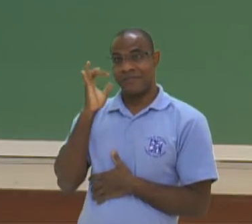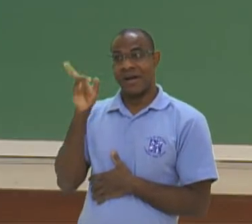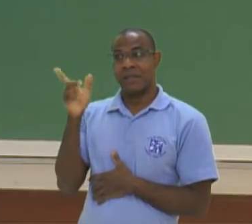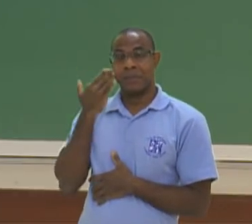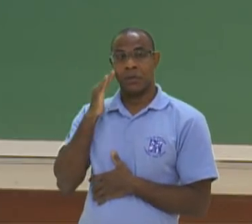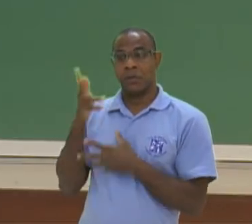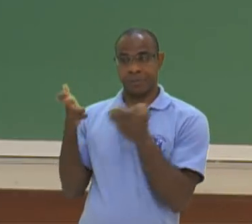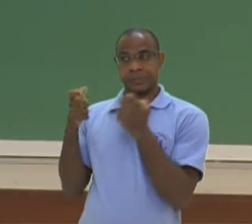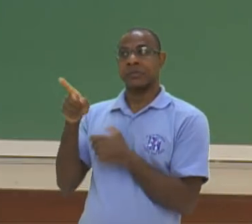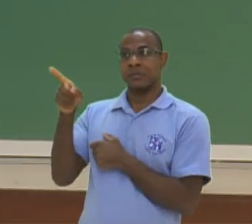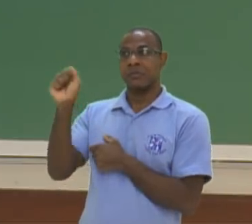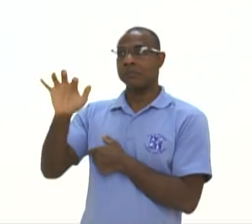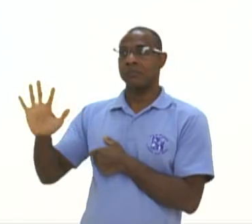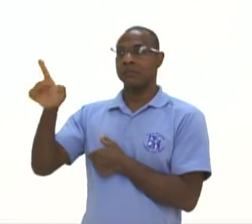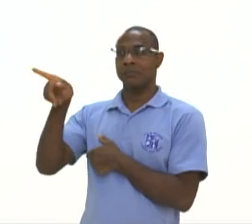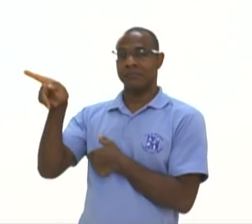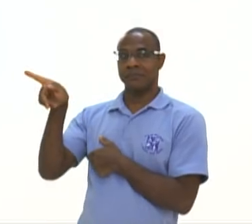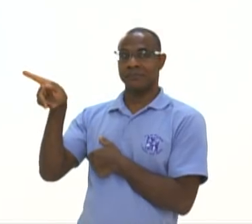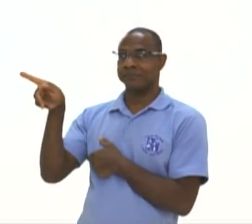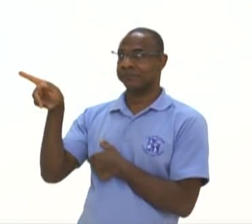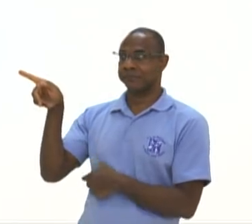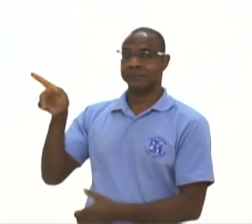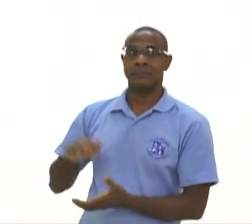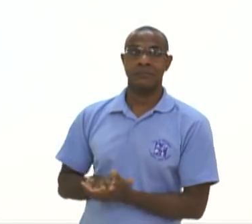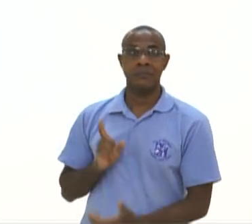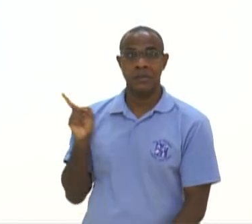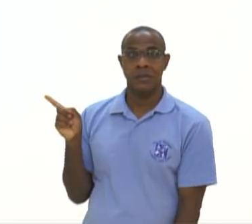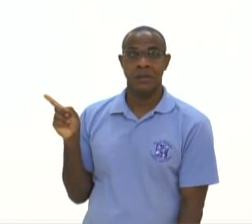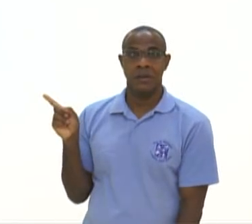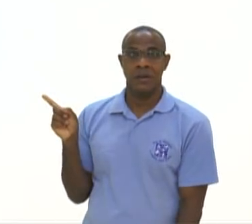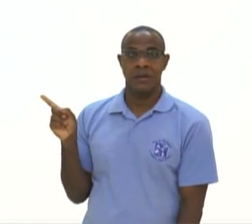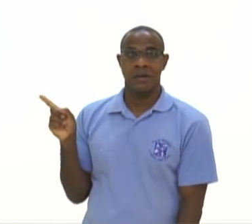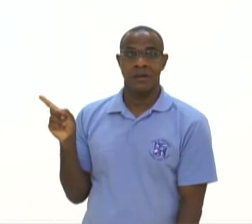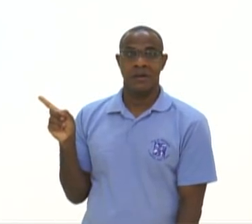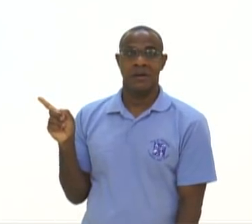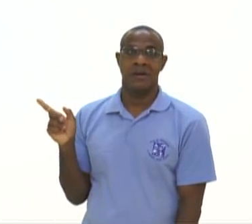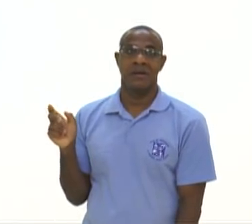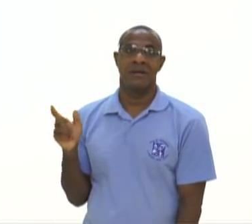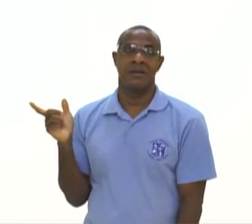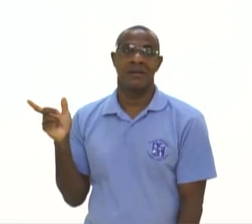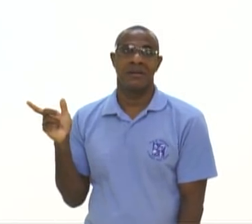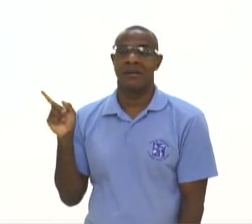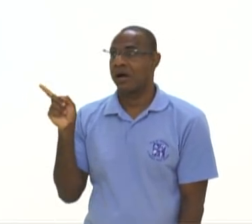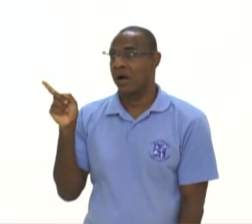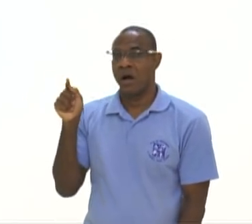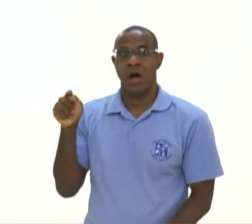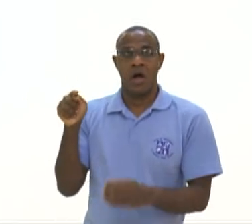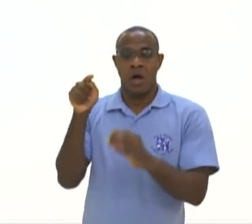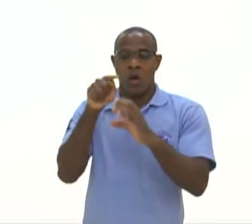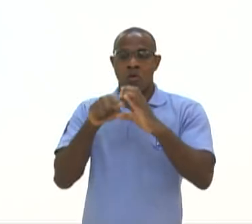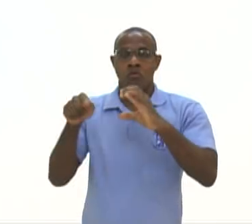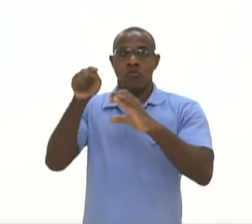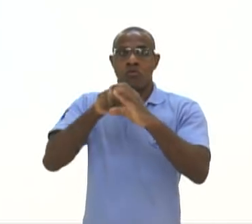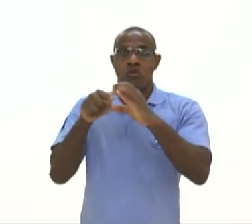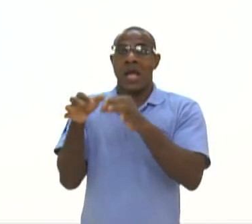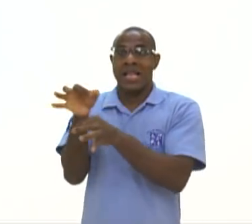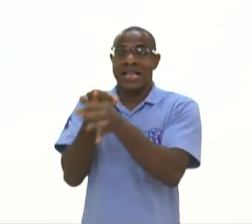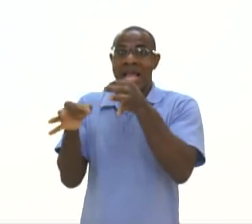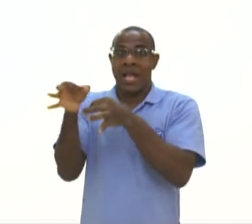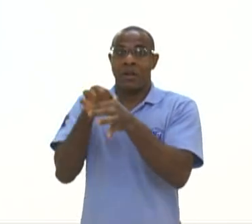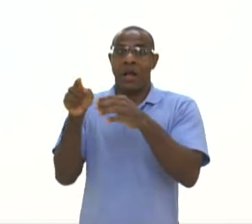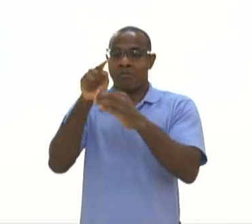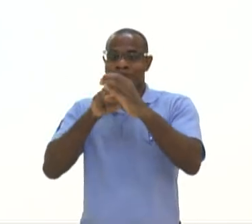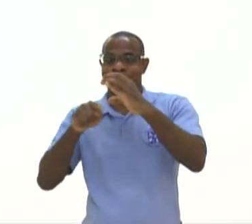entender por esta imagem. Então, aqui em lilás, né, esse círculo representando a célula.